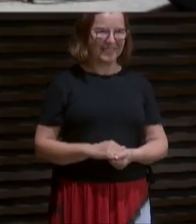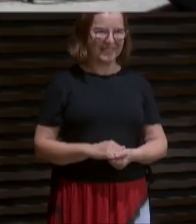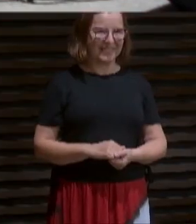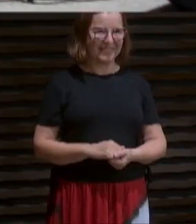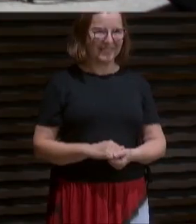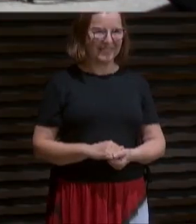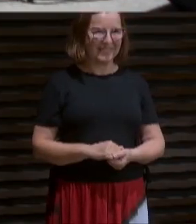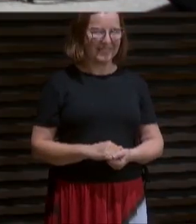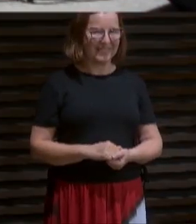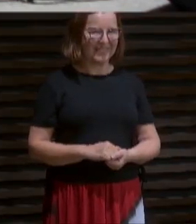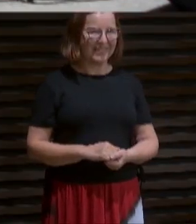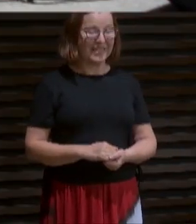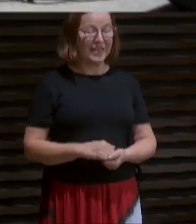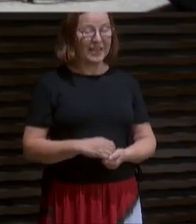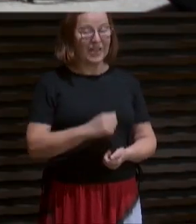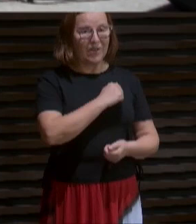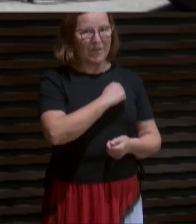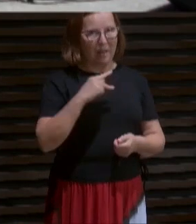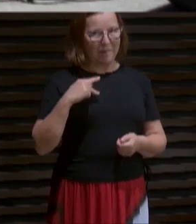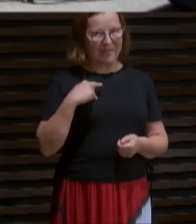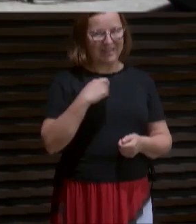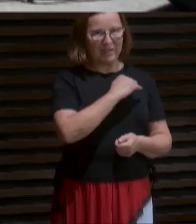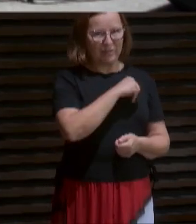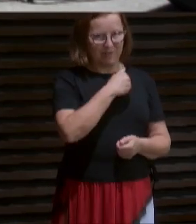O apóstolo João, o